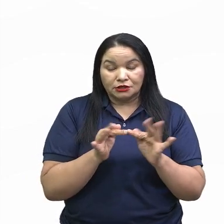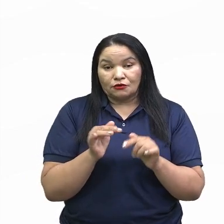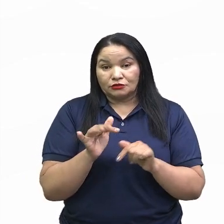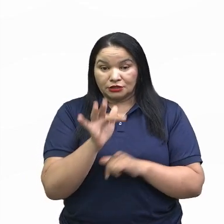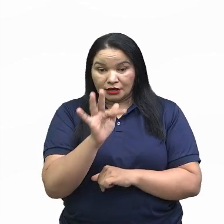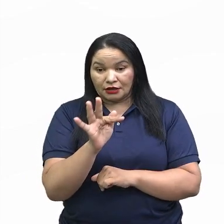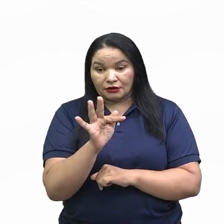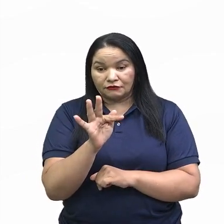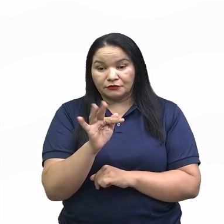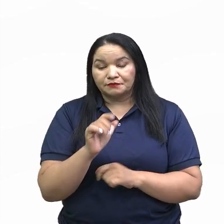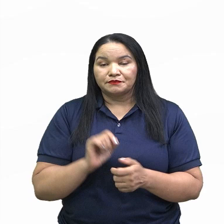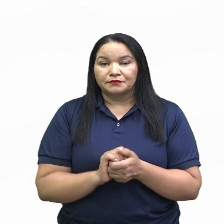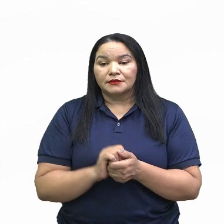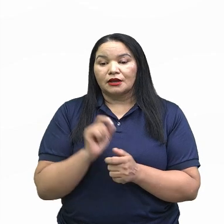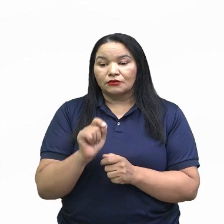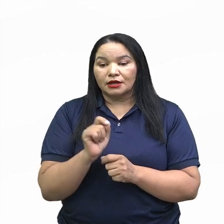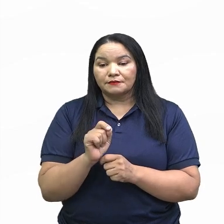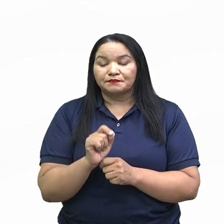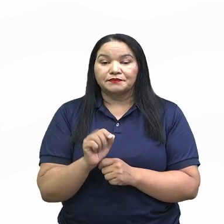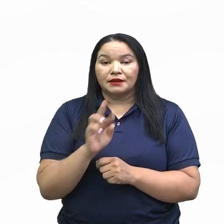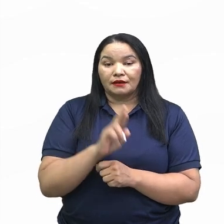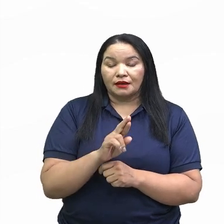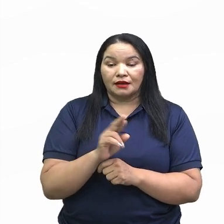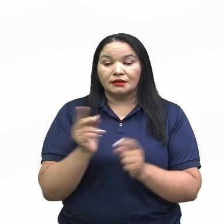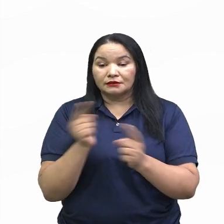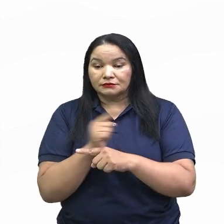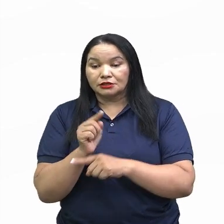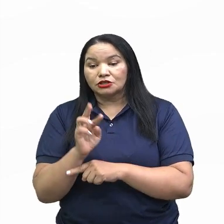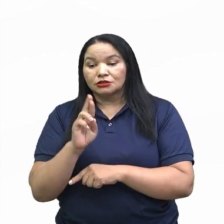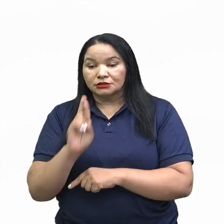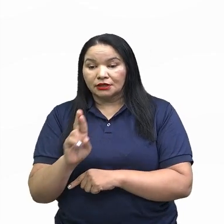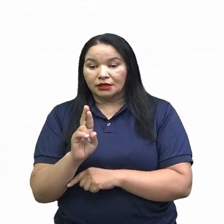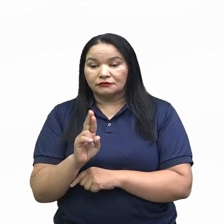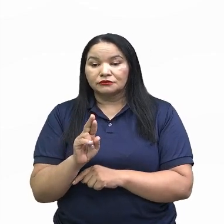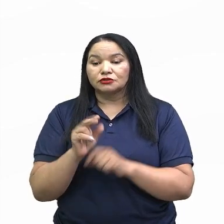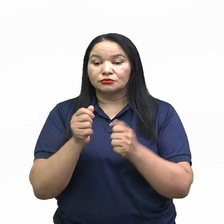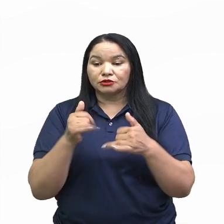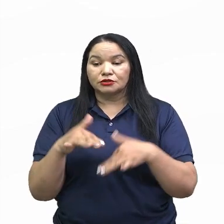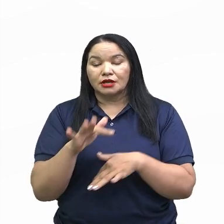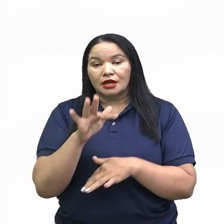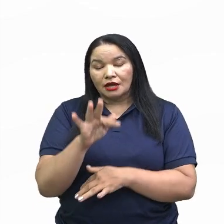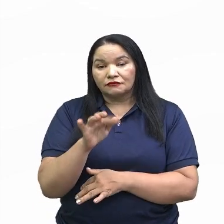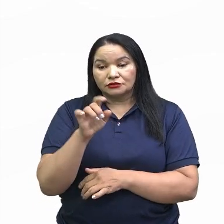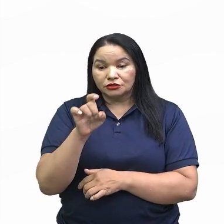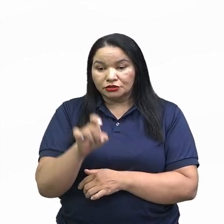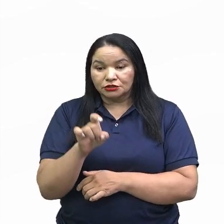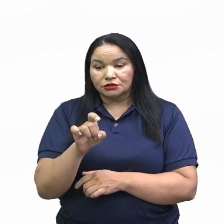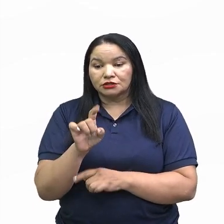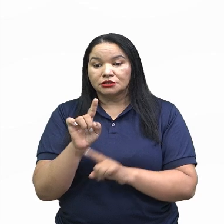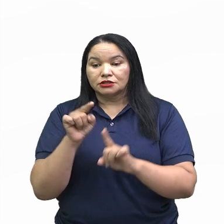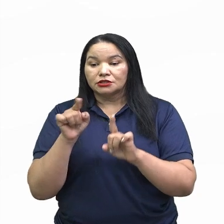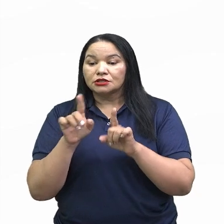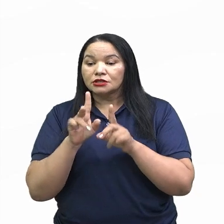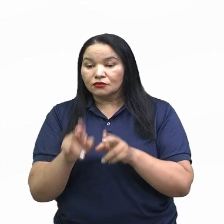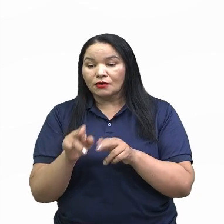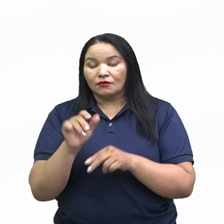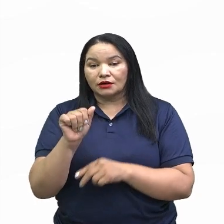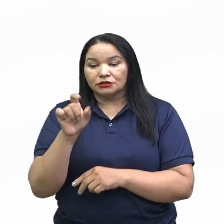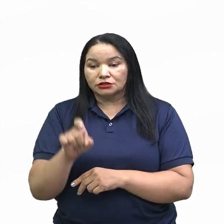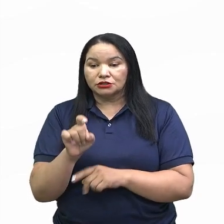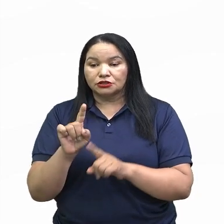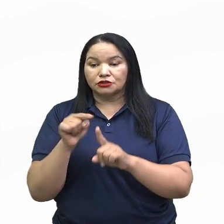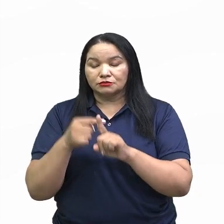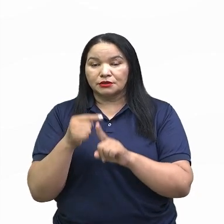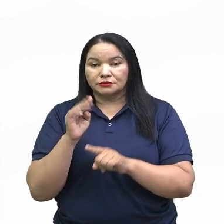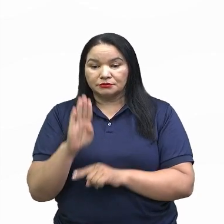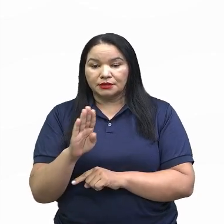ali dos reais nos reais, definida por f de x igual a ax mais b, com a